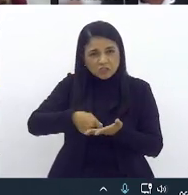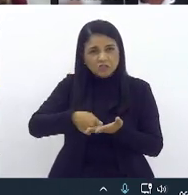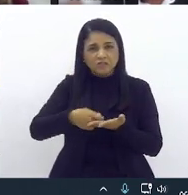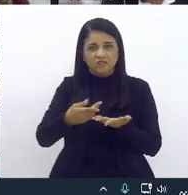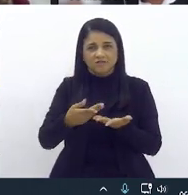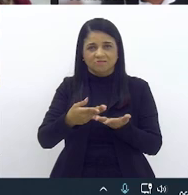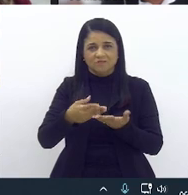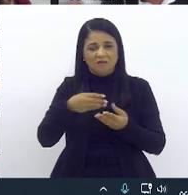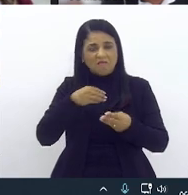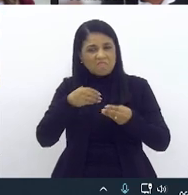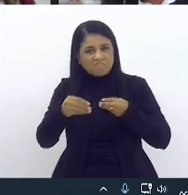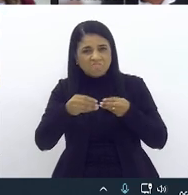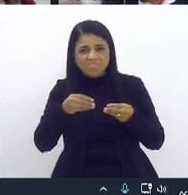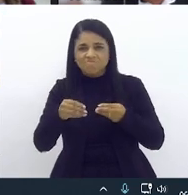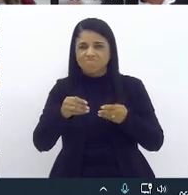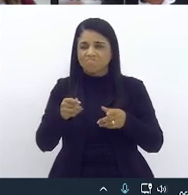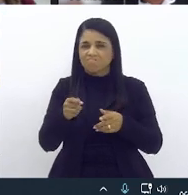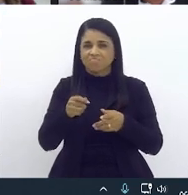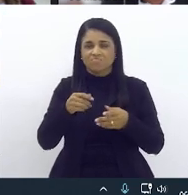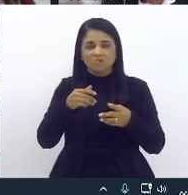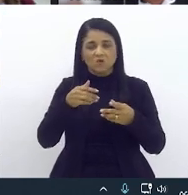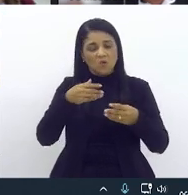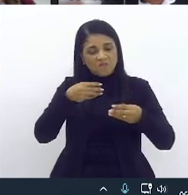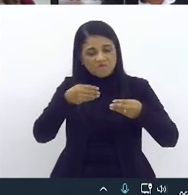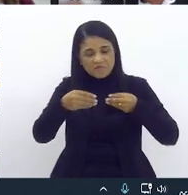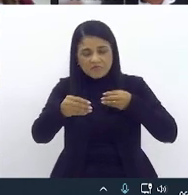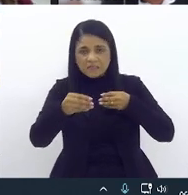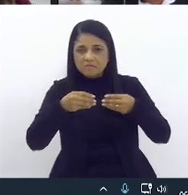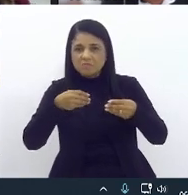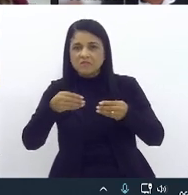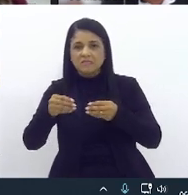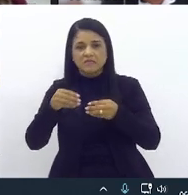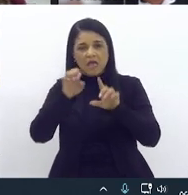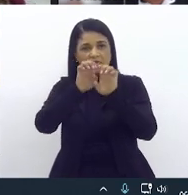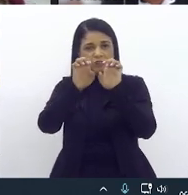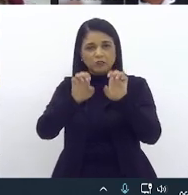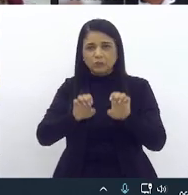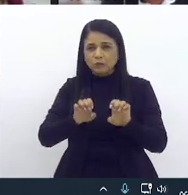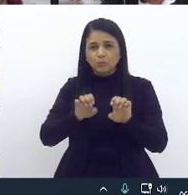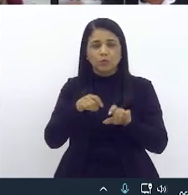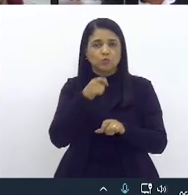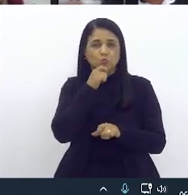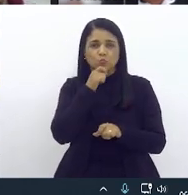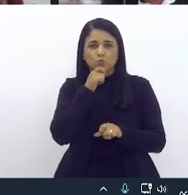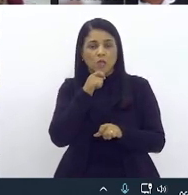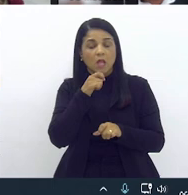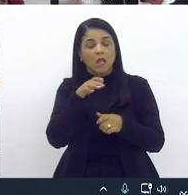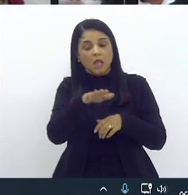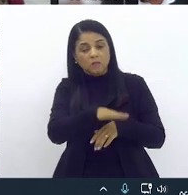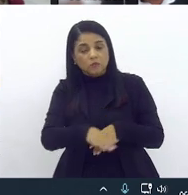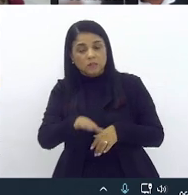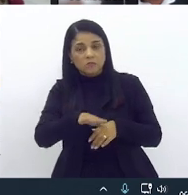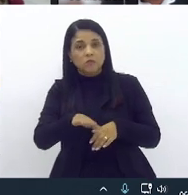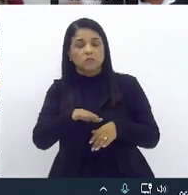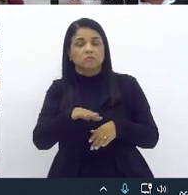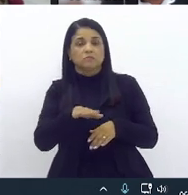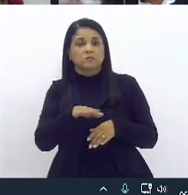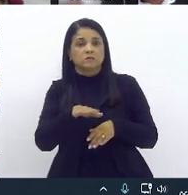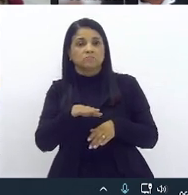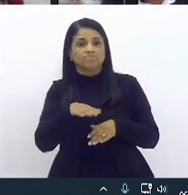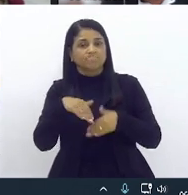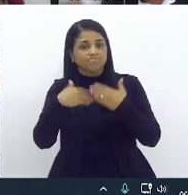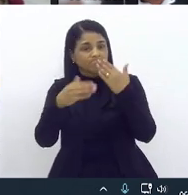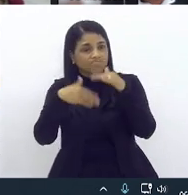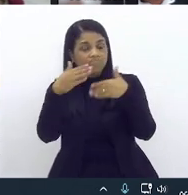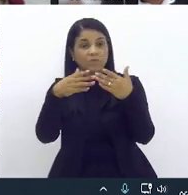é inviabilizar e invisibilizar essa estrutura da educação infantil que constitucionalmente se avançou e a LDB veio